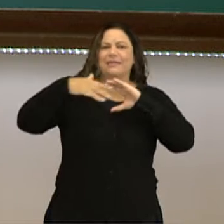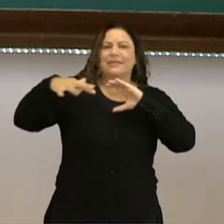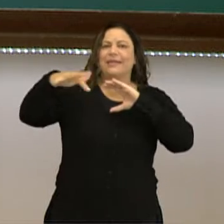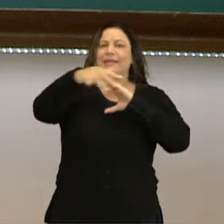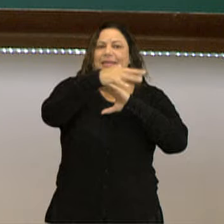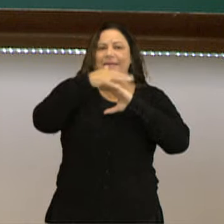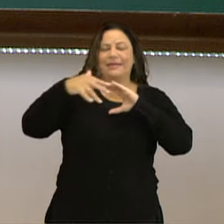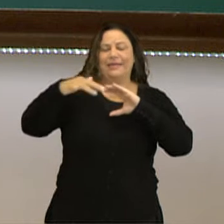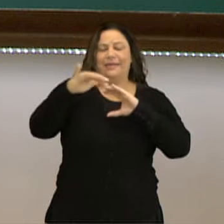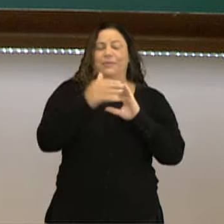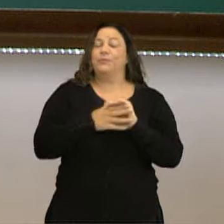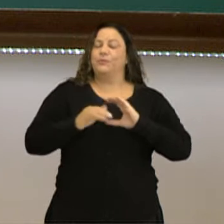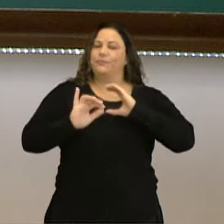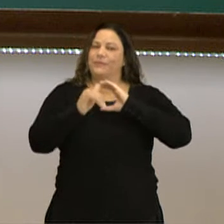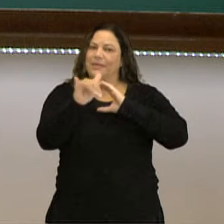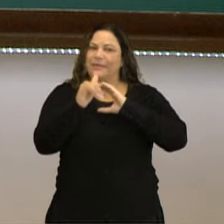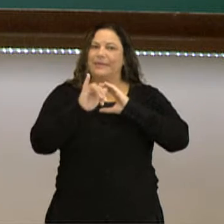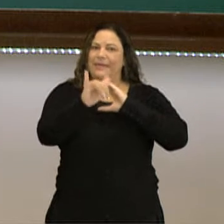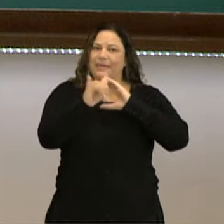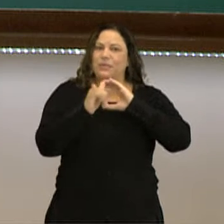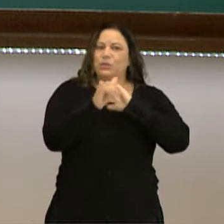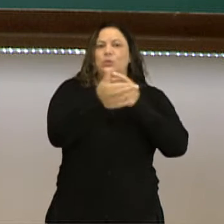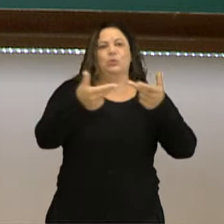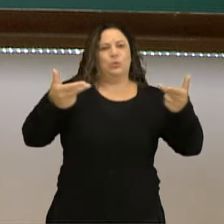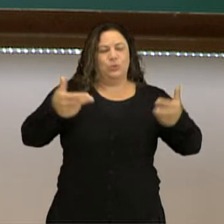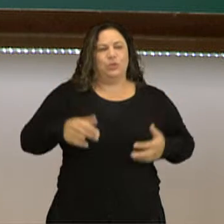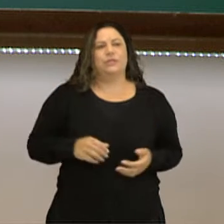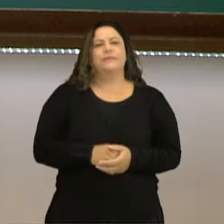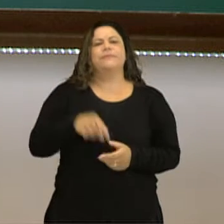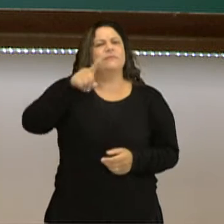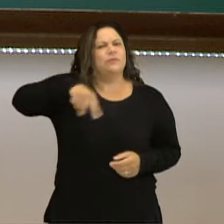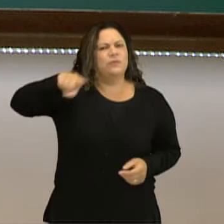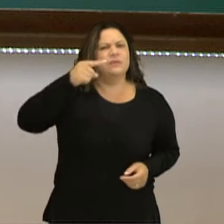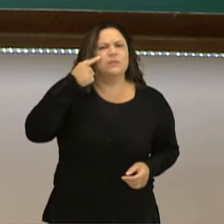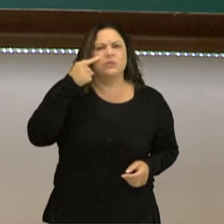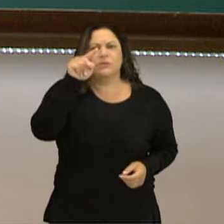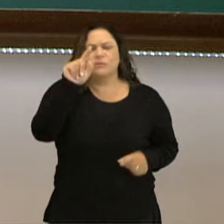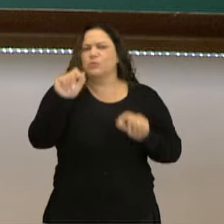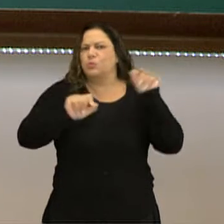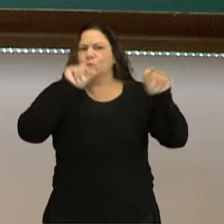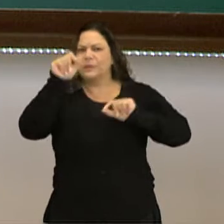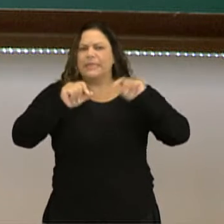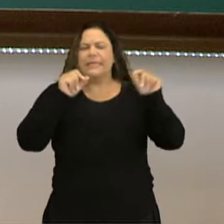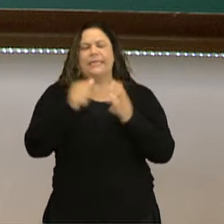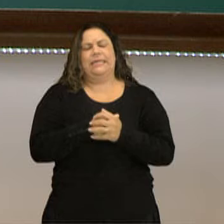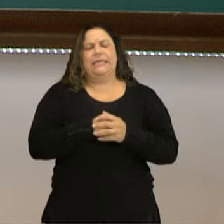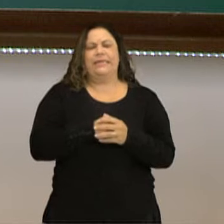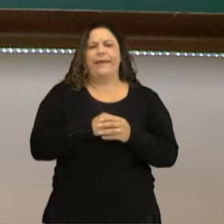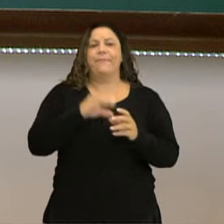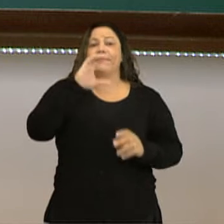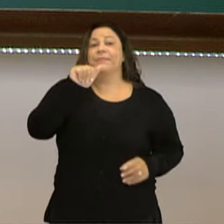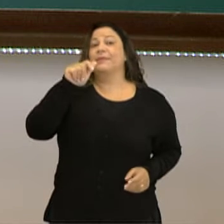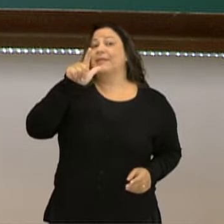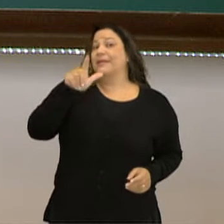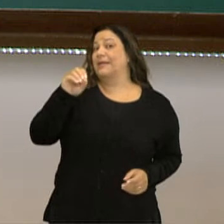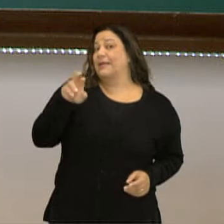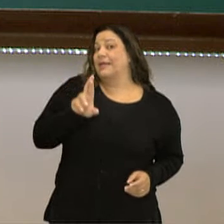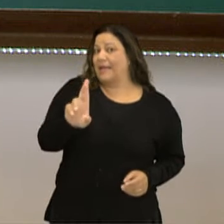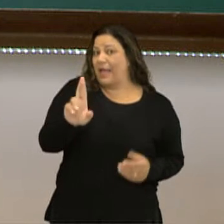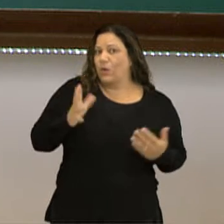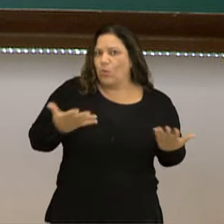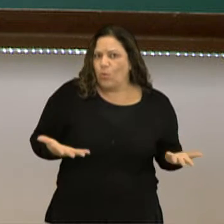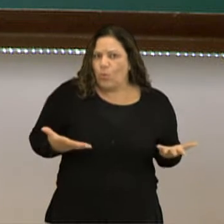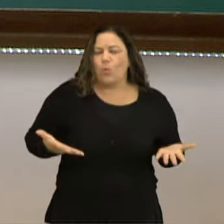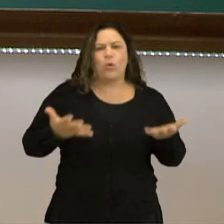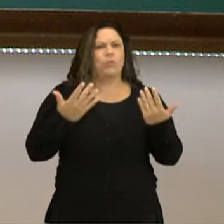retomar? Você já viu, né, o que é calor? Lembre-se, se você tiver duas brasas, uma próxima da